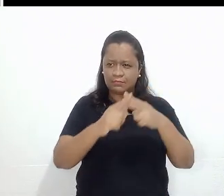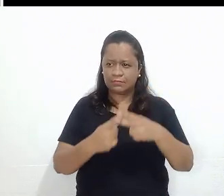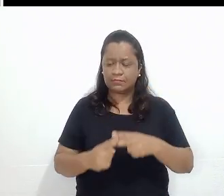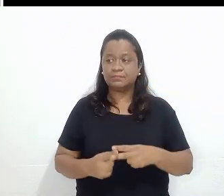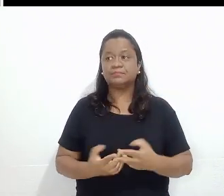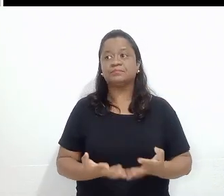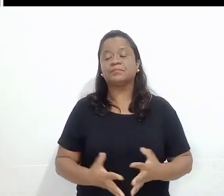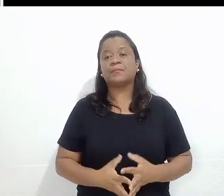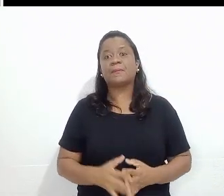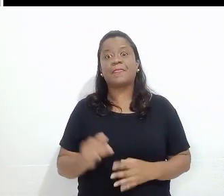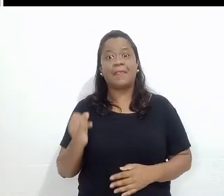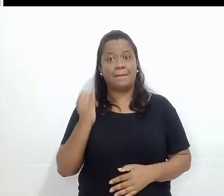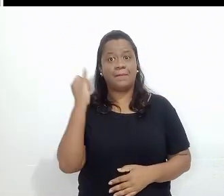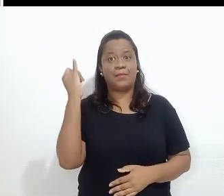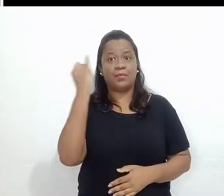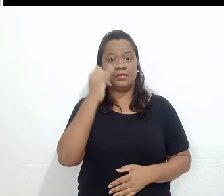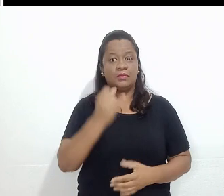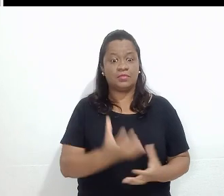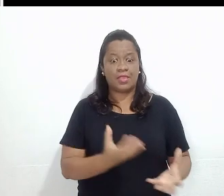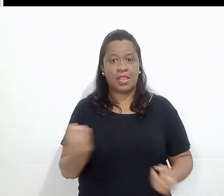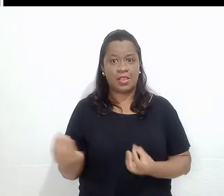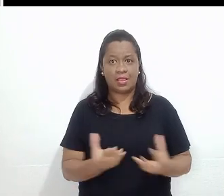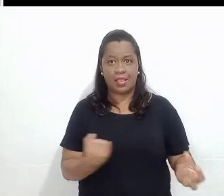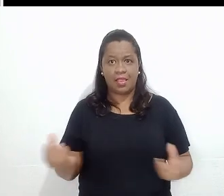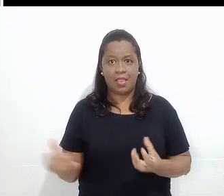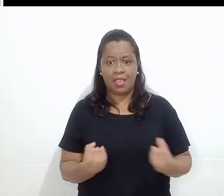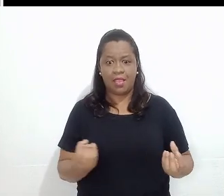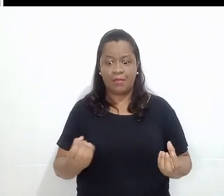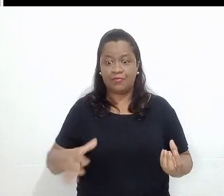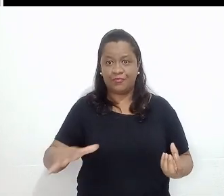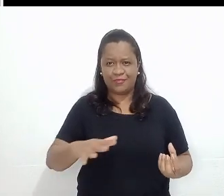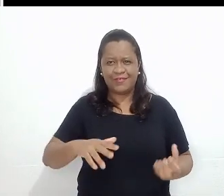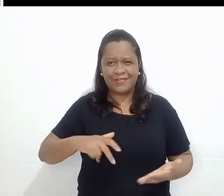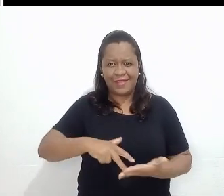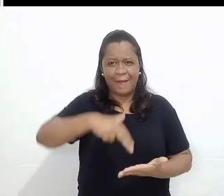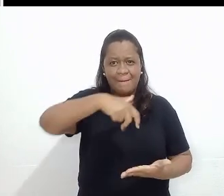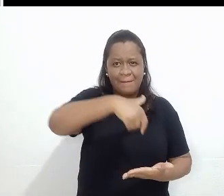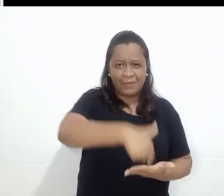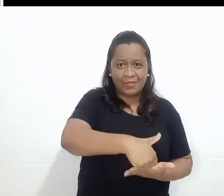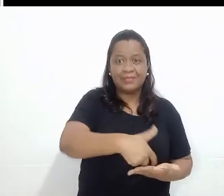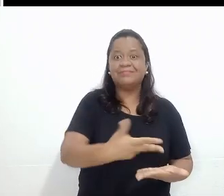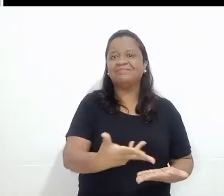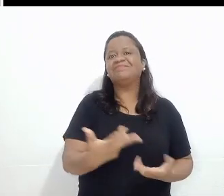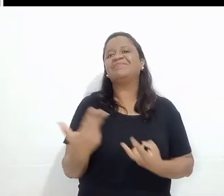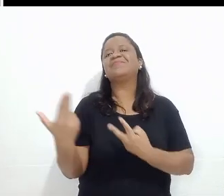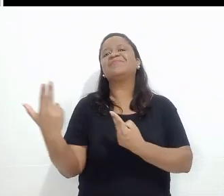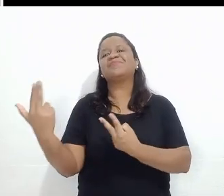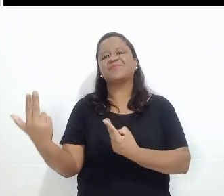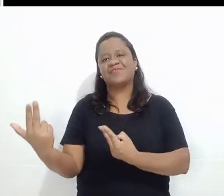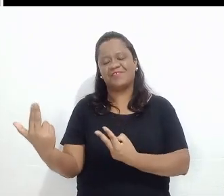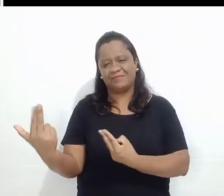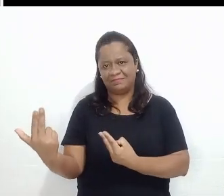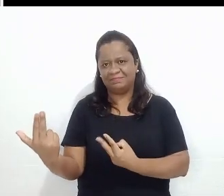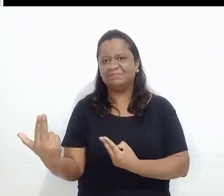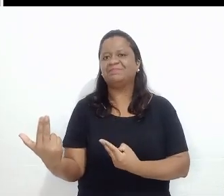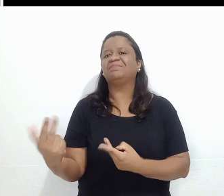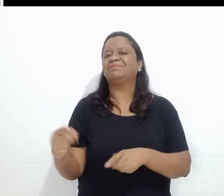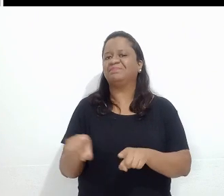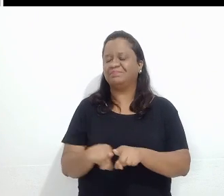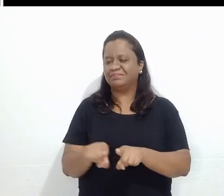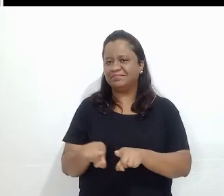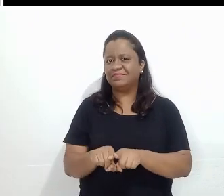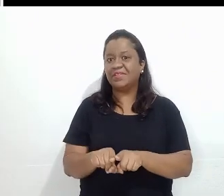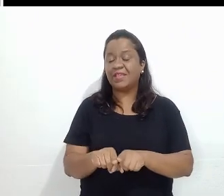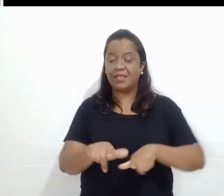importância do cabo man, né? Que não pode botar os cabos pelo meio do set para ninguém tropeçar, nada disso. Então, os maquinistas da mesma forma, tá?